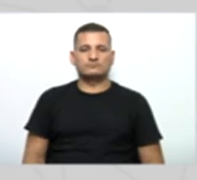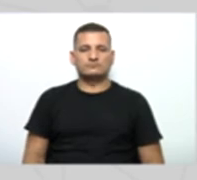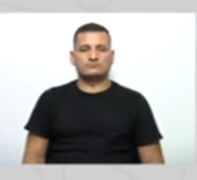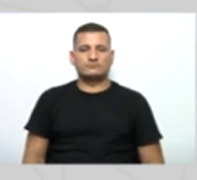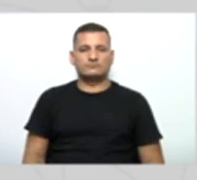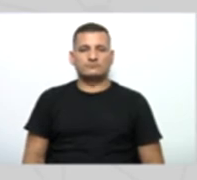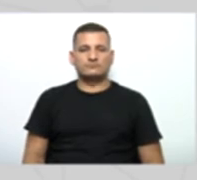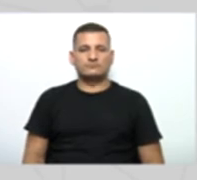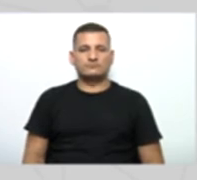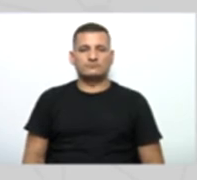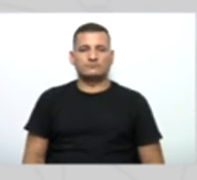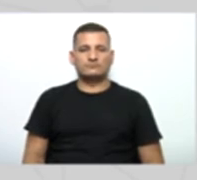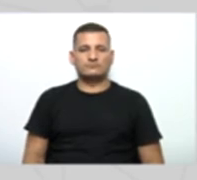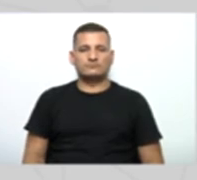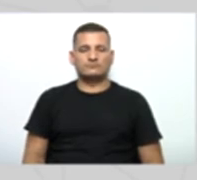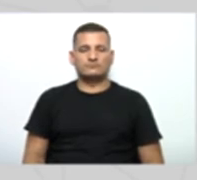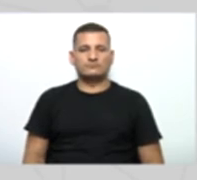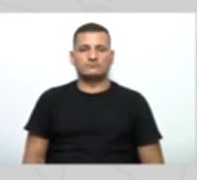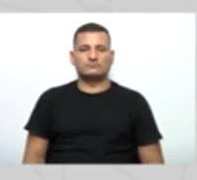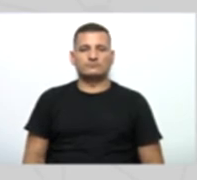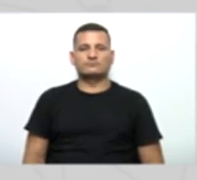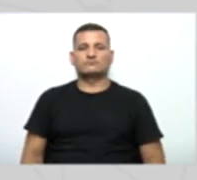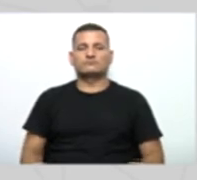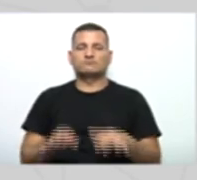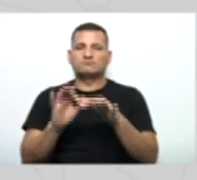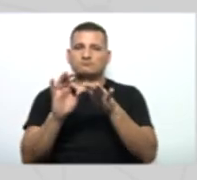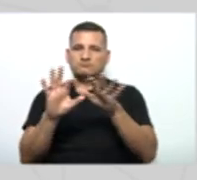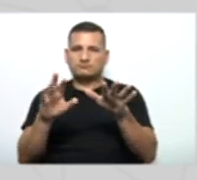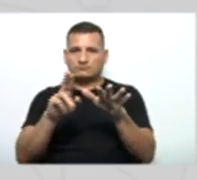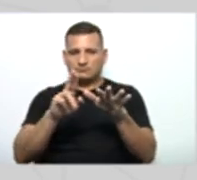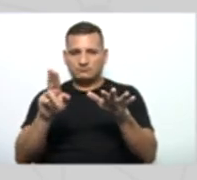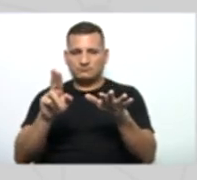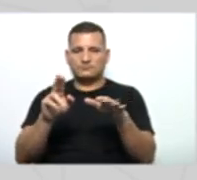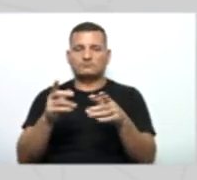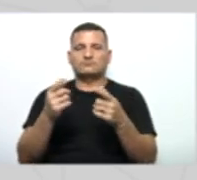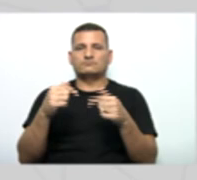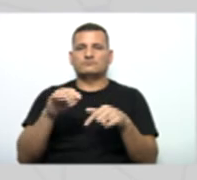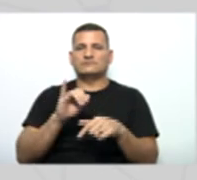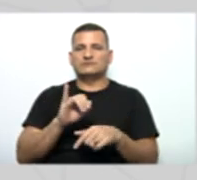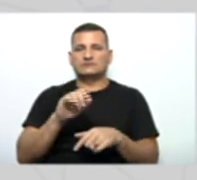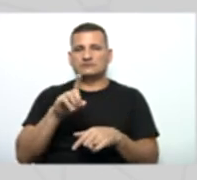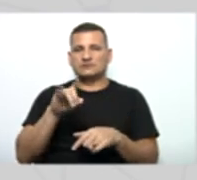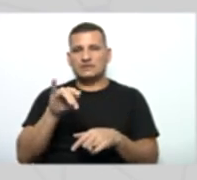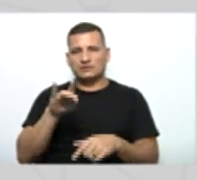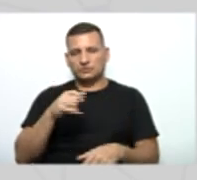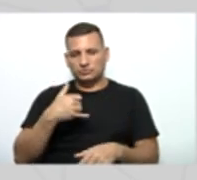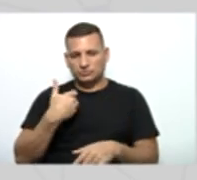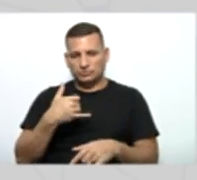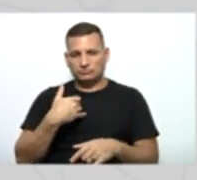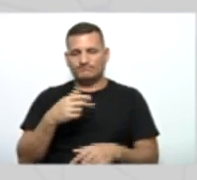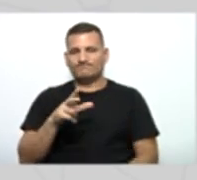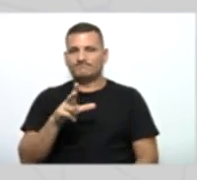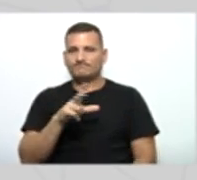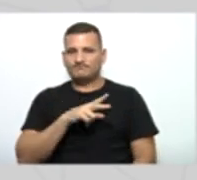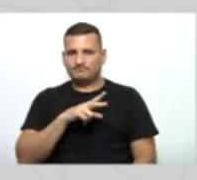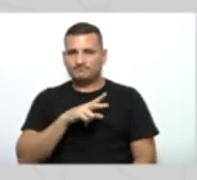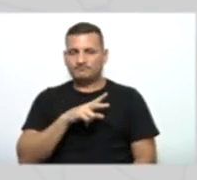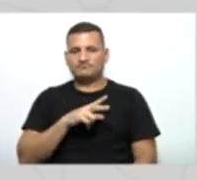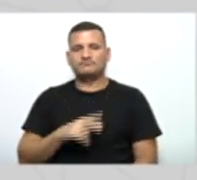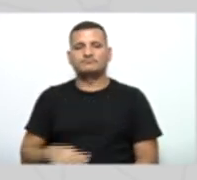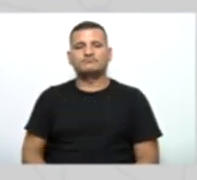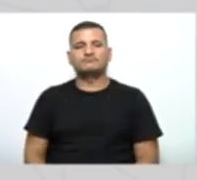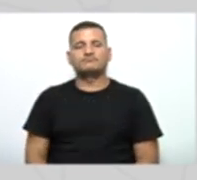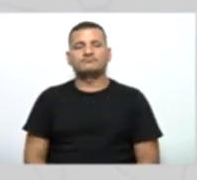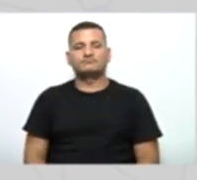Tranquilo? Criei o meu atributo público e criei o meu atributo privado. Olha os dois underlines aqui para indicar que o atributo de idade é do